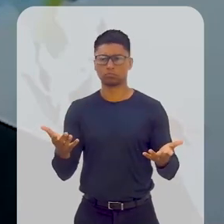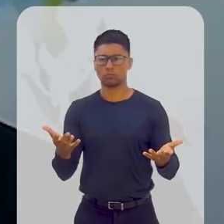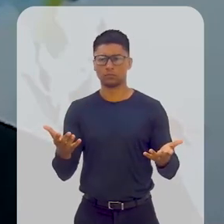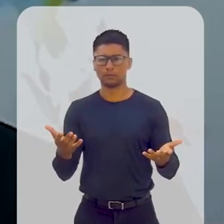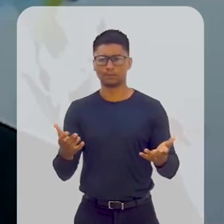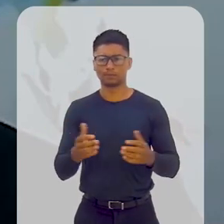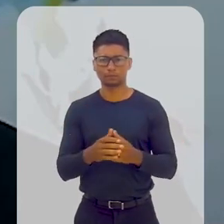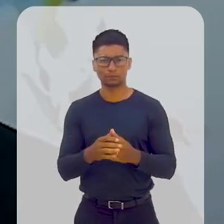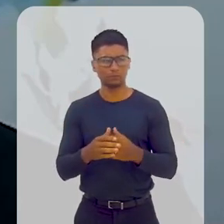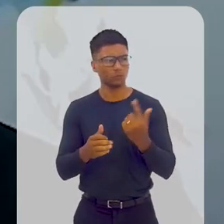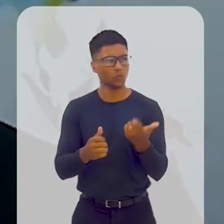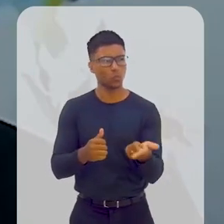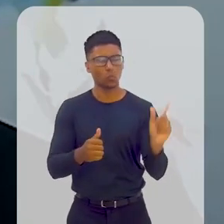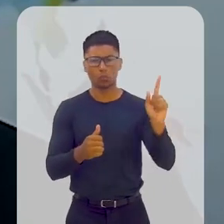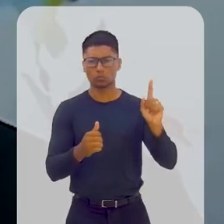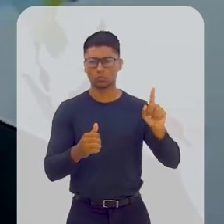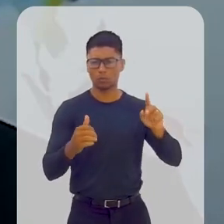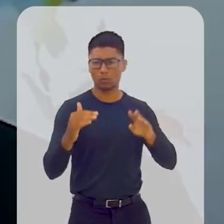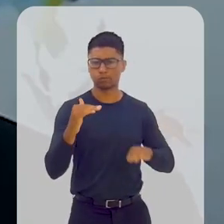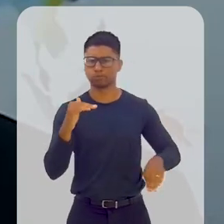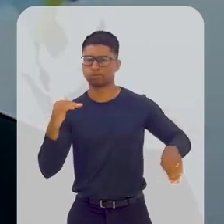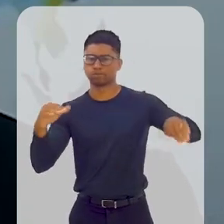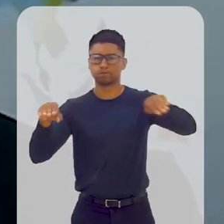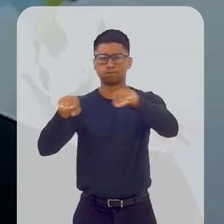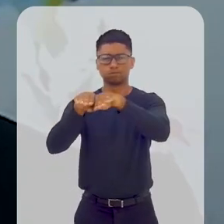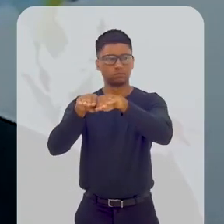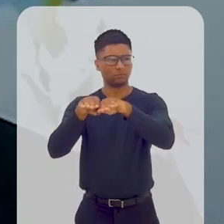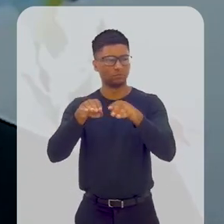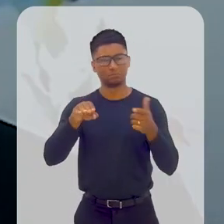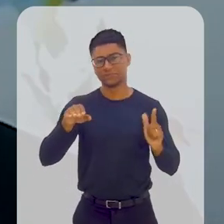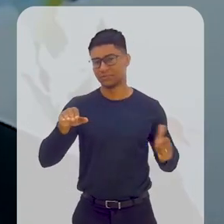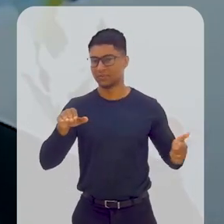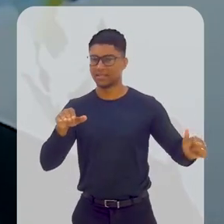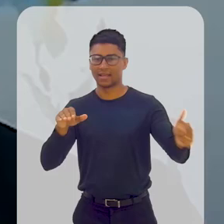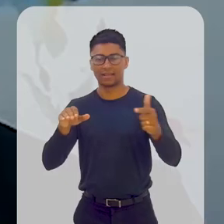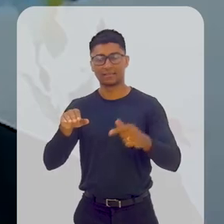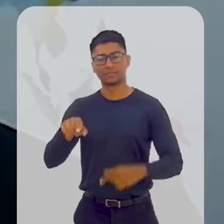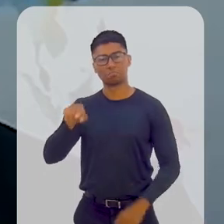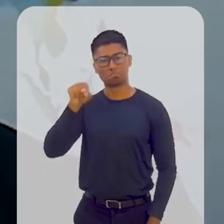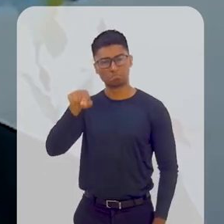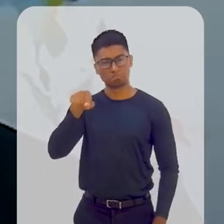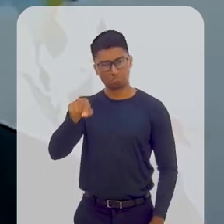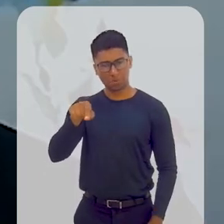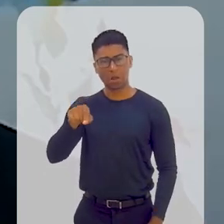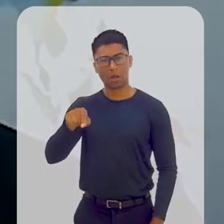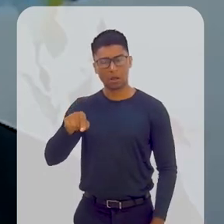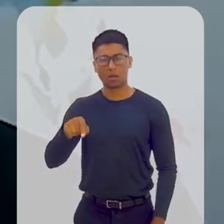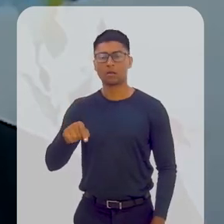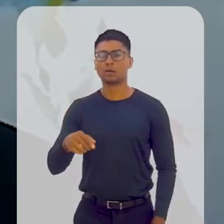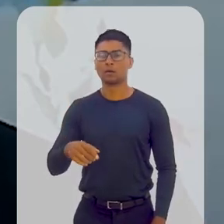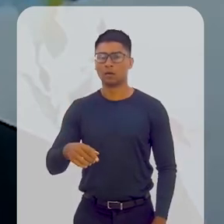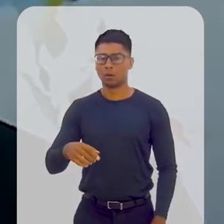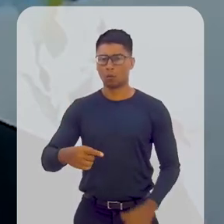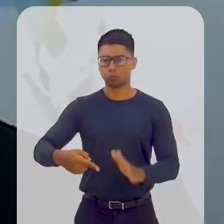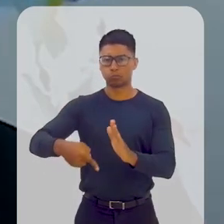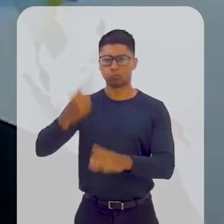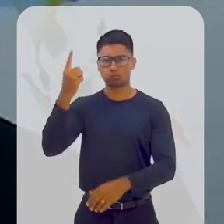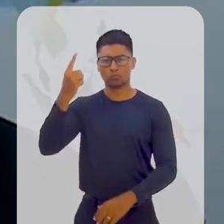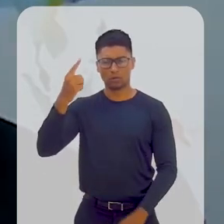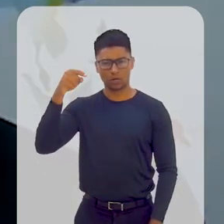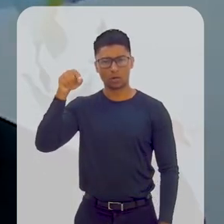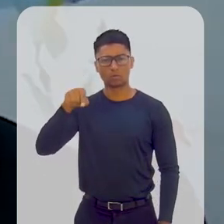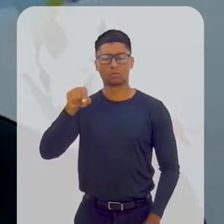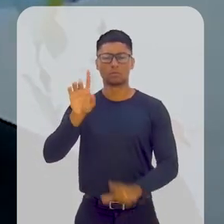não temos nem nada parecido em termos de performance no Brasil e no mundo. Então,